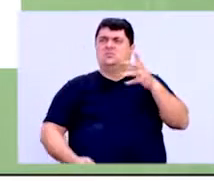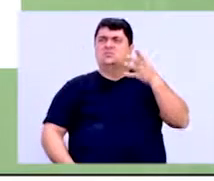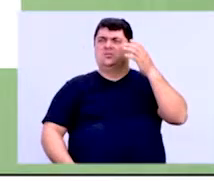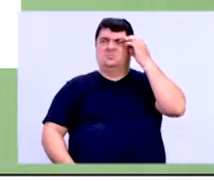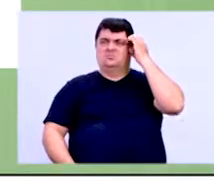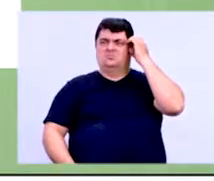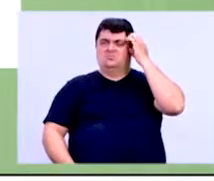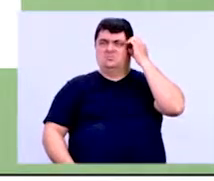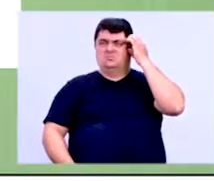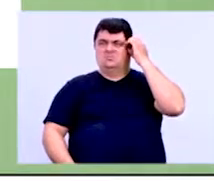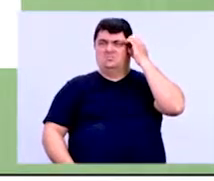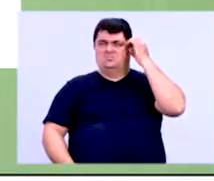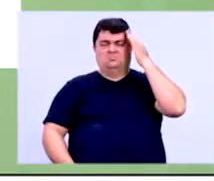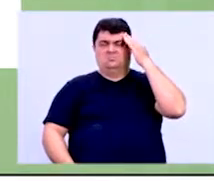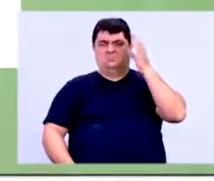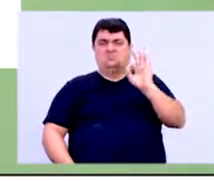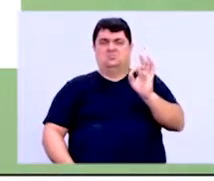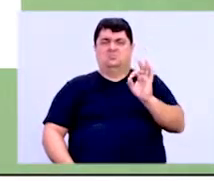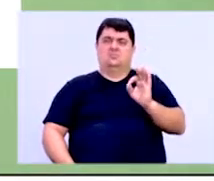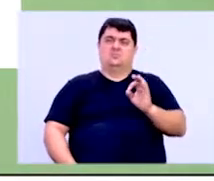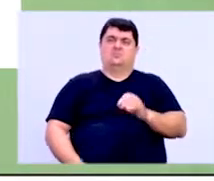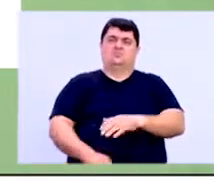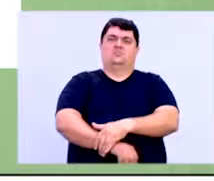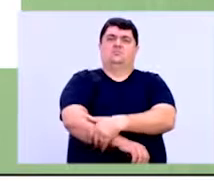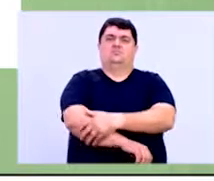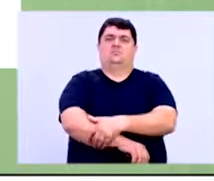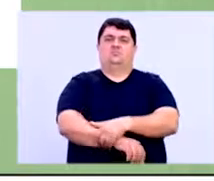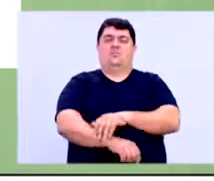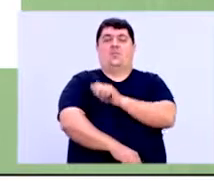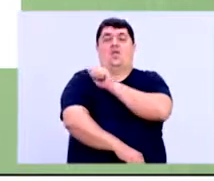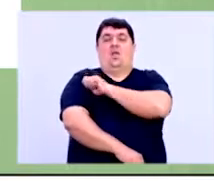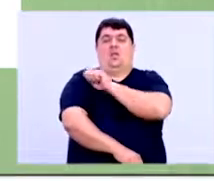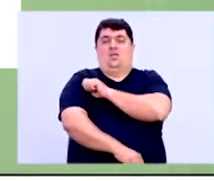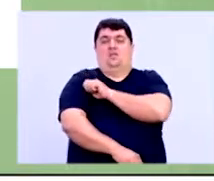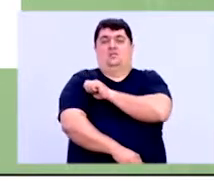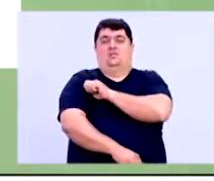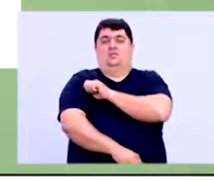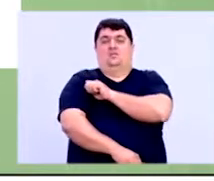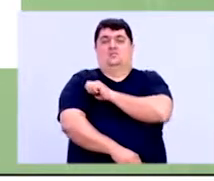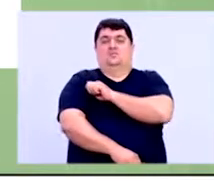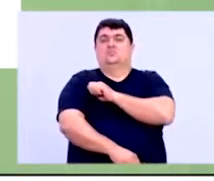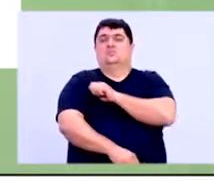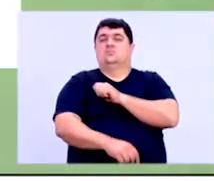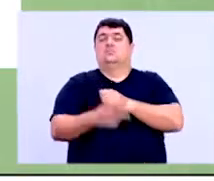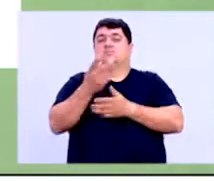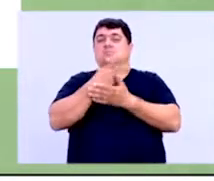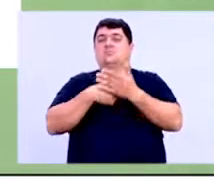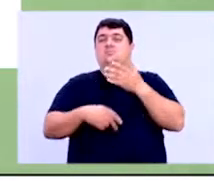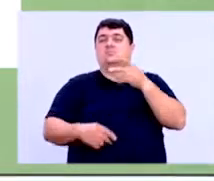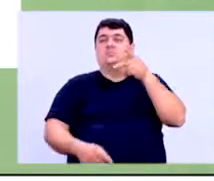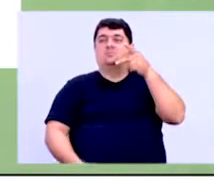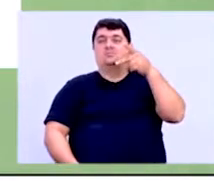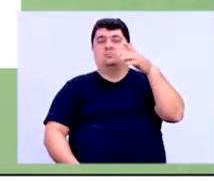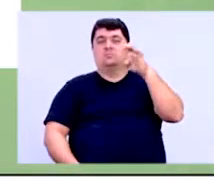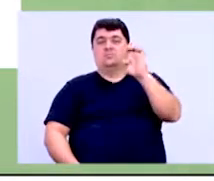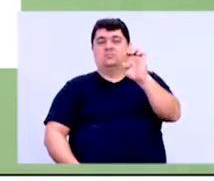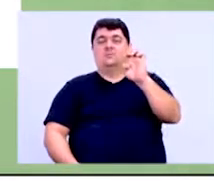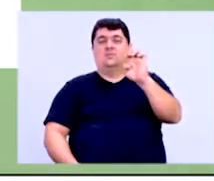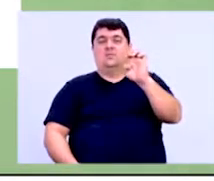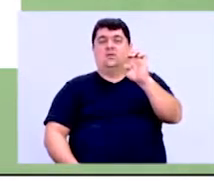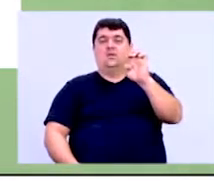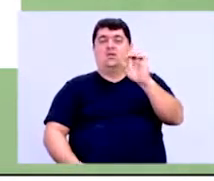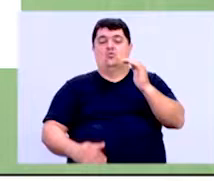professor? Professor, os alunos observem bem aí no gráfico que PE é o nosso ponto